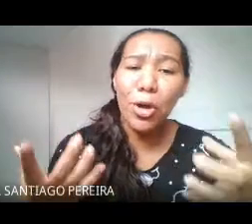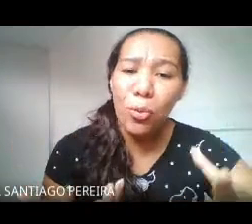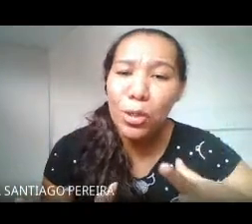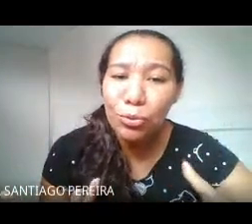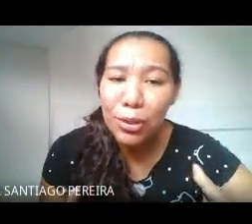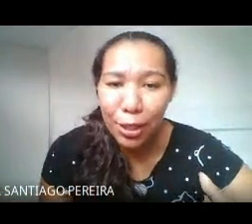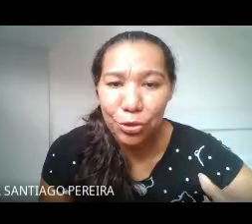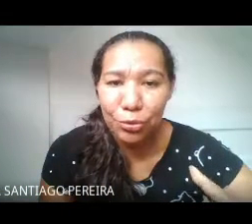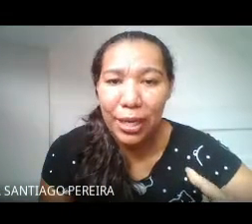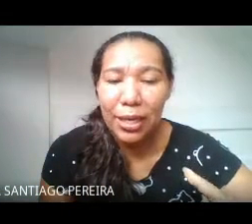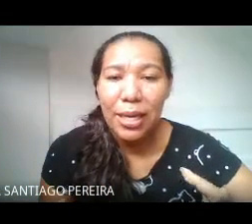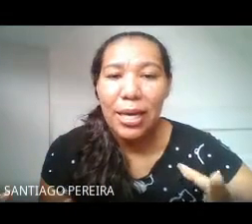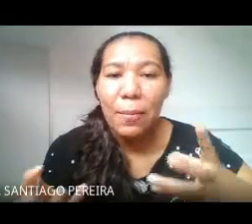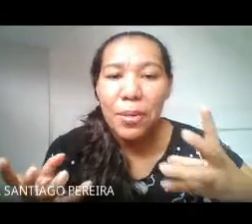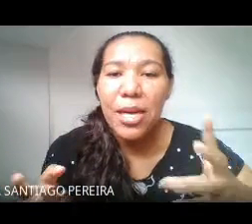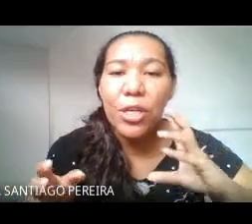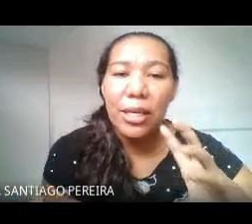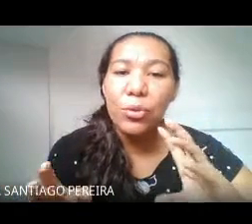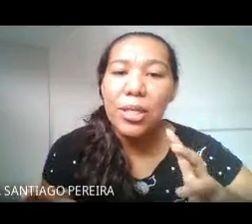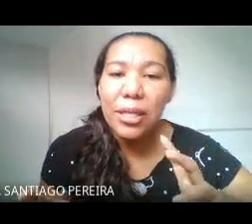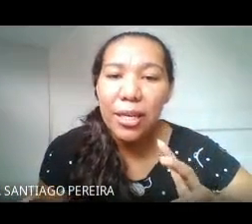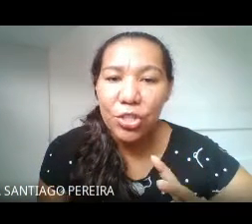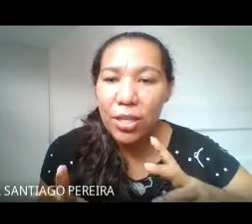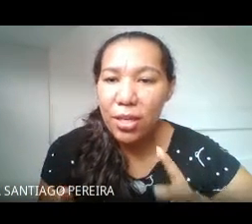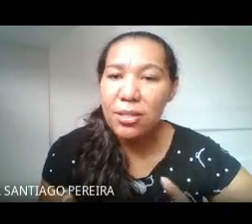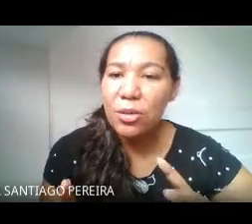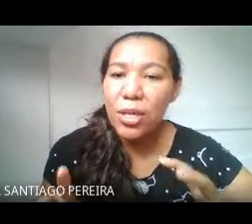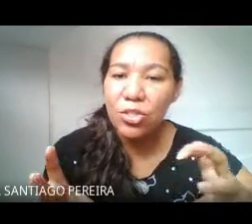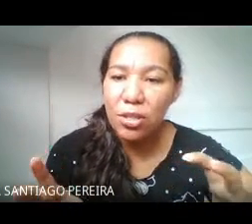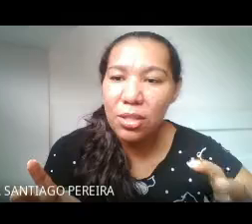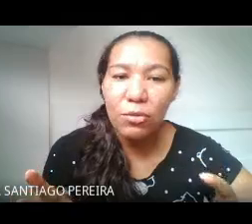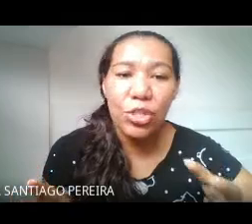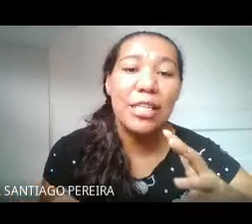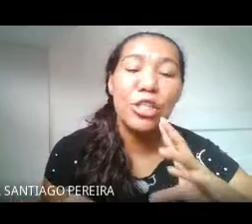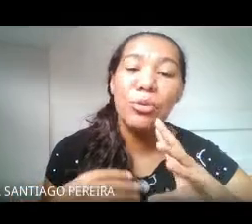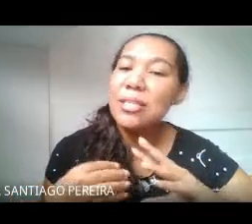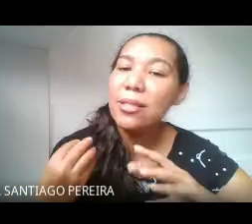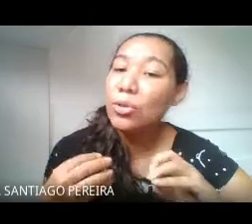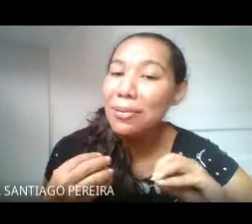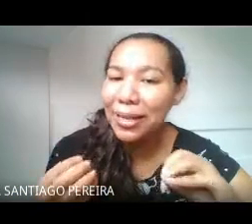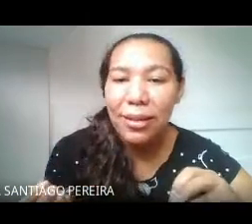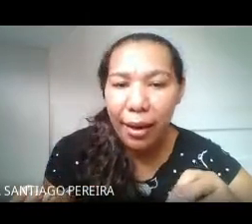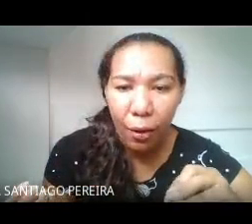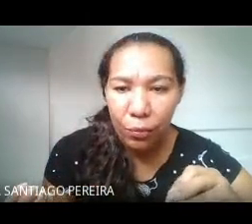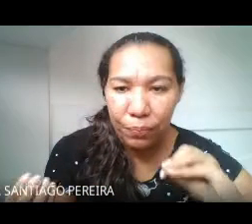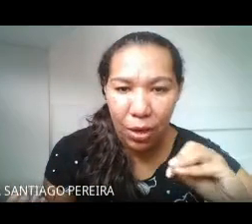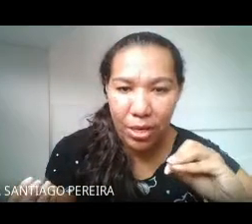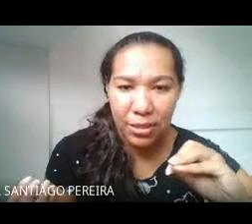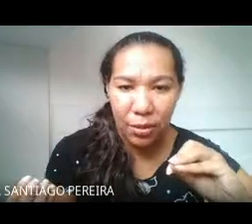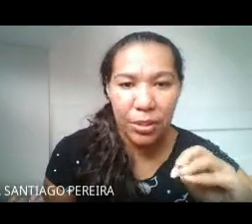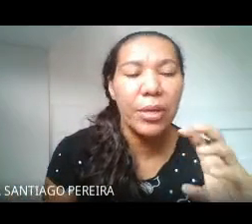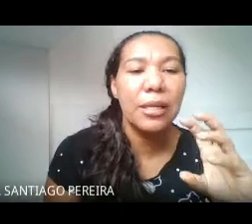isso, como é que eu coloco isso no texto, né? Primeiro que no inglês entende-se que os adjetivos, eles não têm sentido gramatical